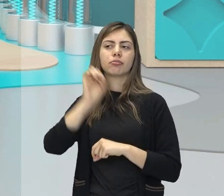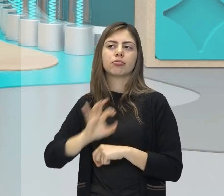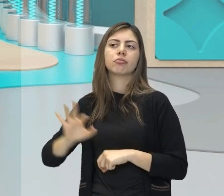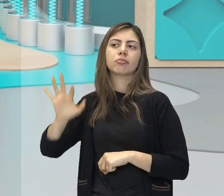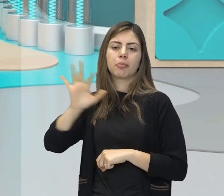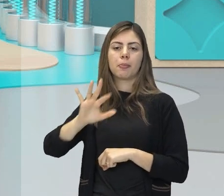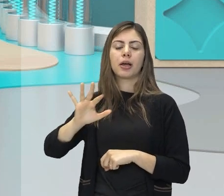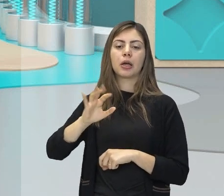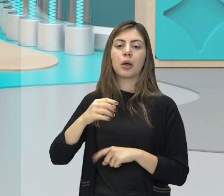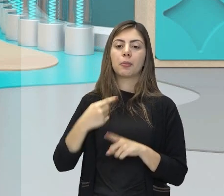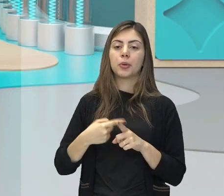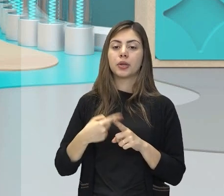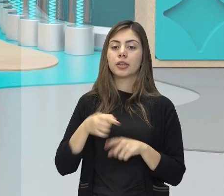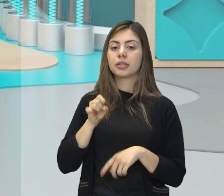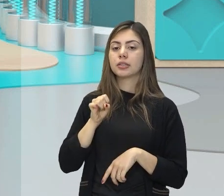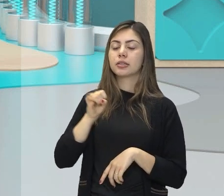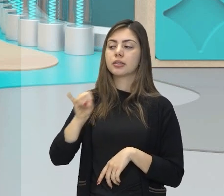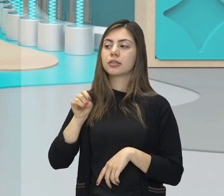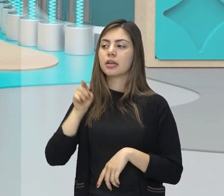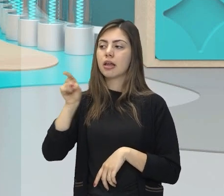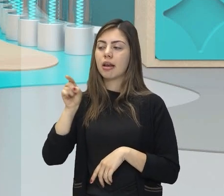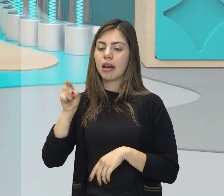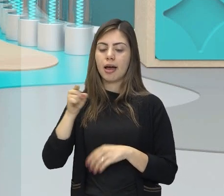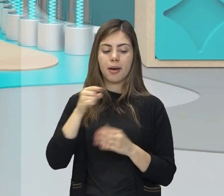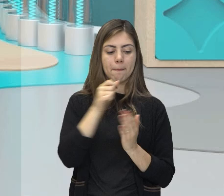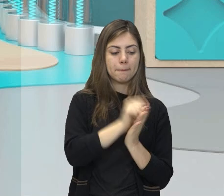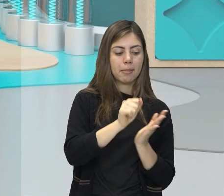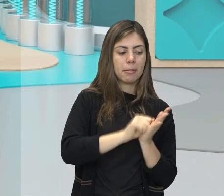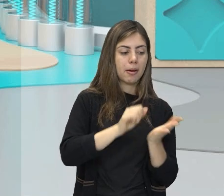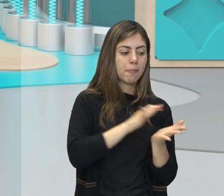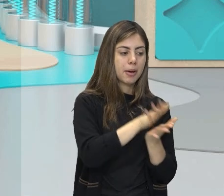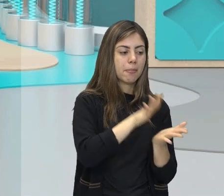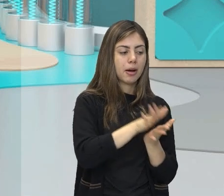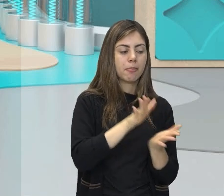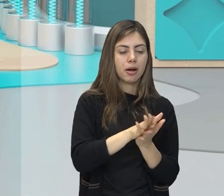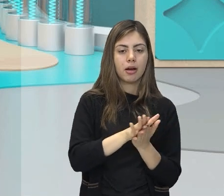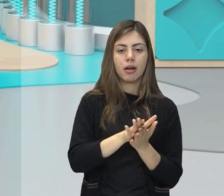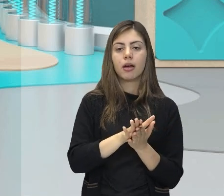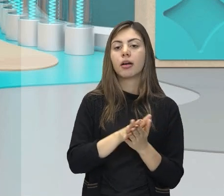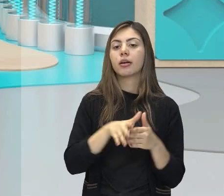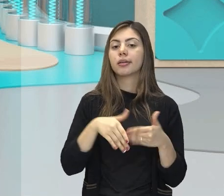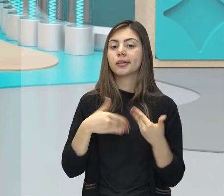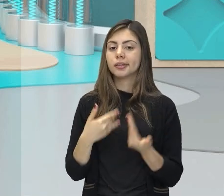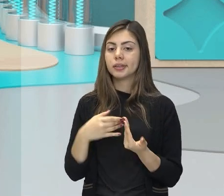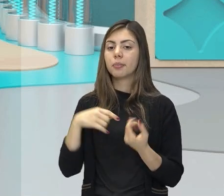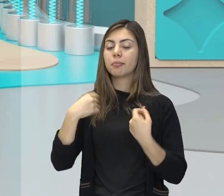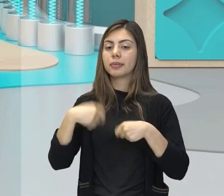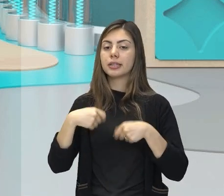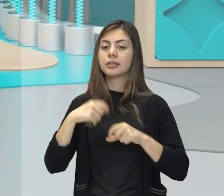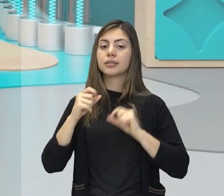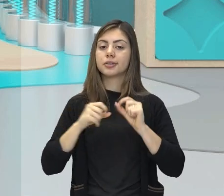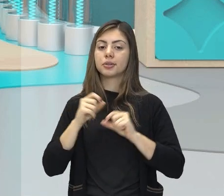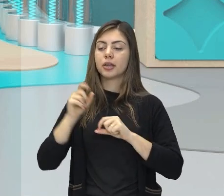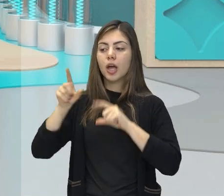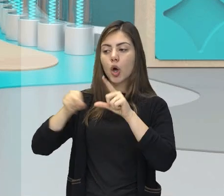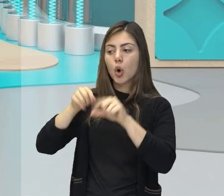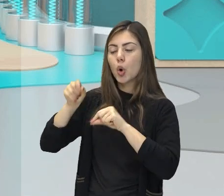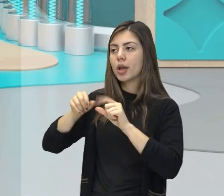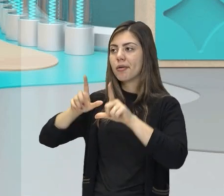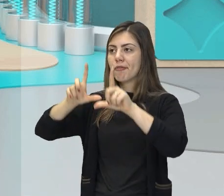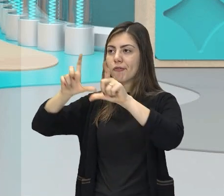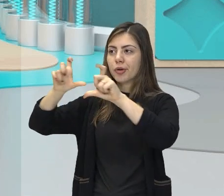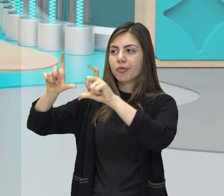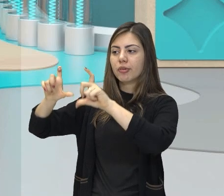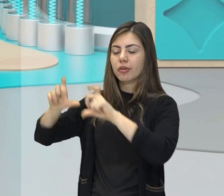uma entrevista que vai ser publicada na forma impressa, pode passar a cartela, por favor? Nós precisamos dessa seleção de imagens bem aqui,